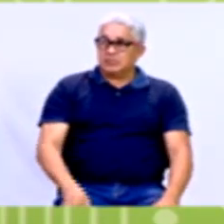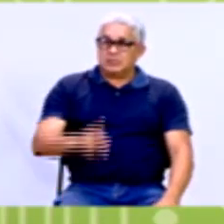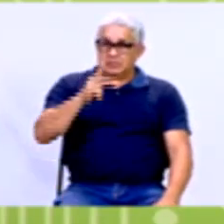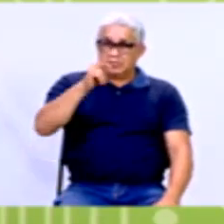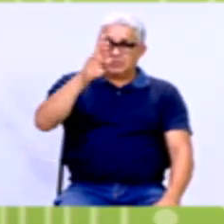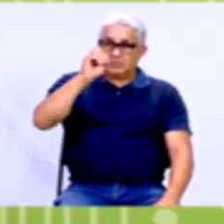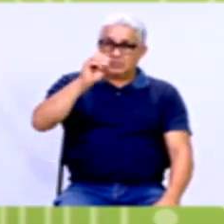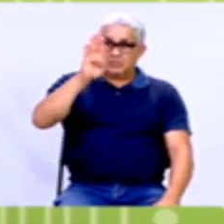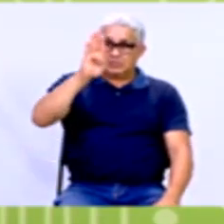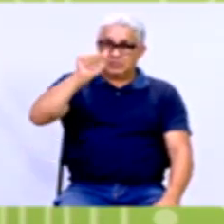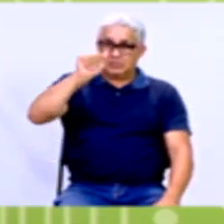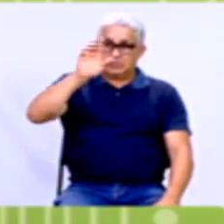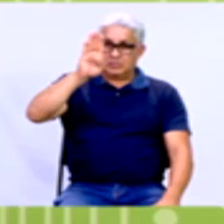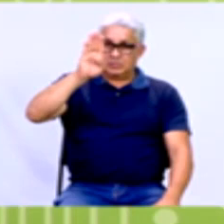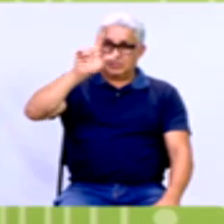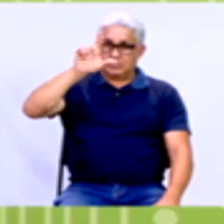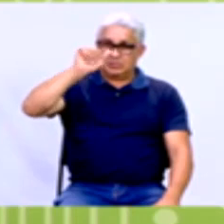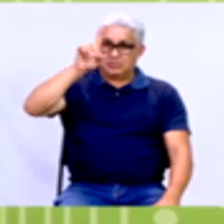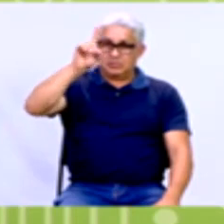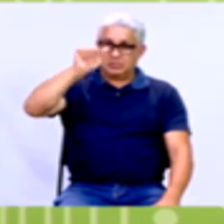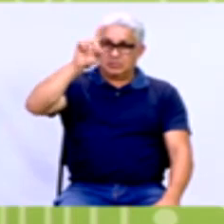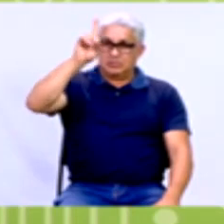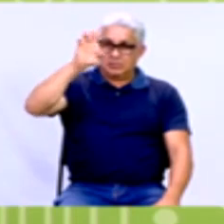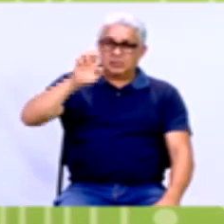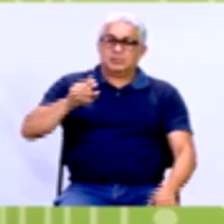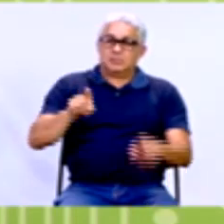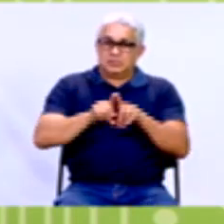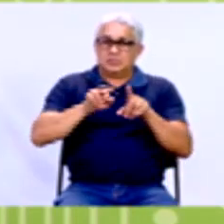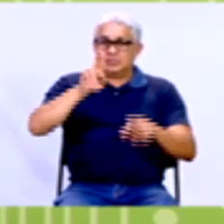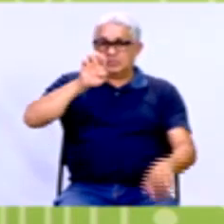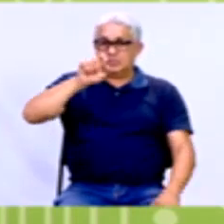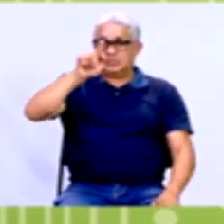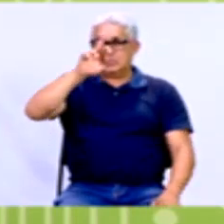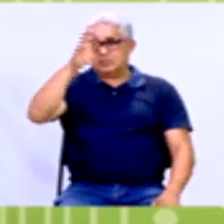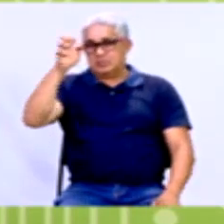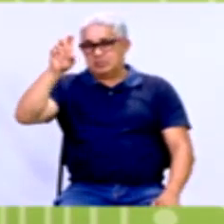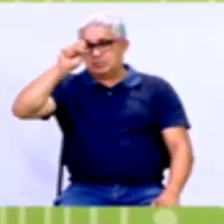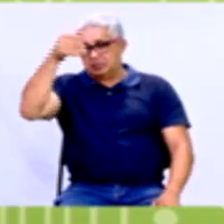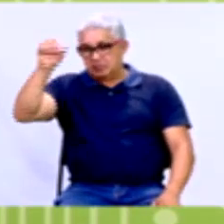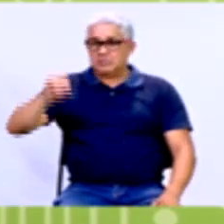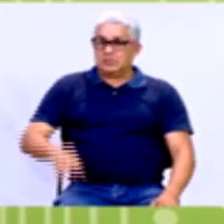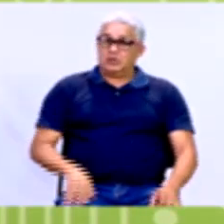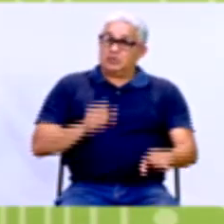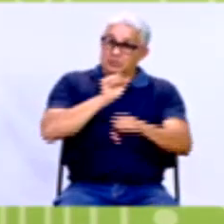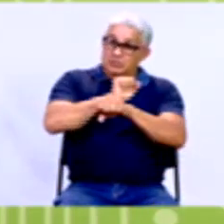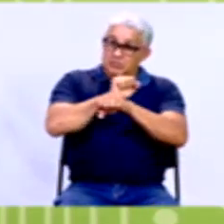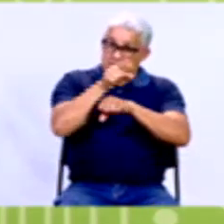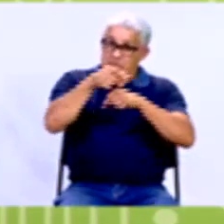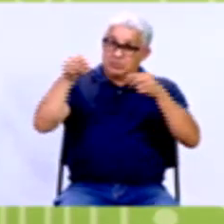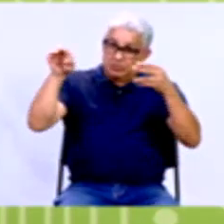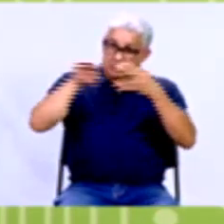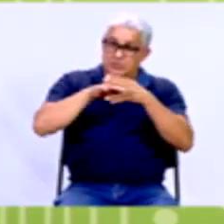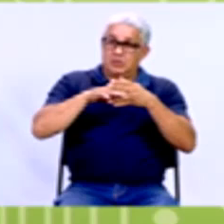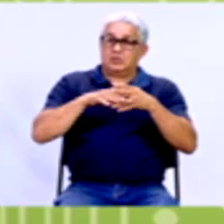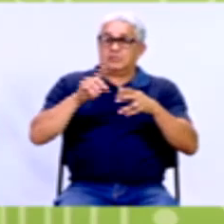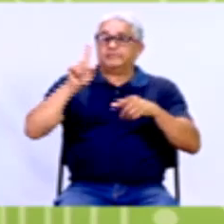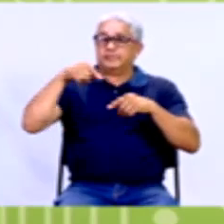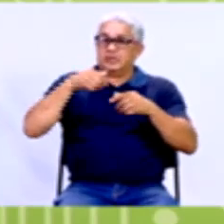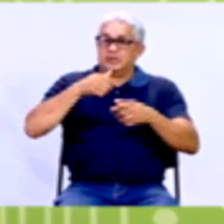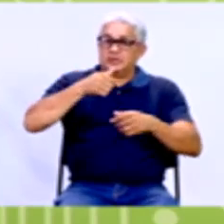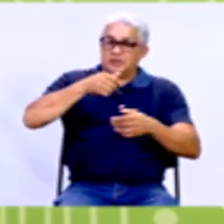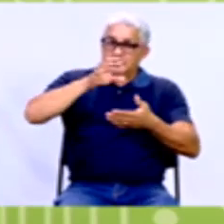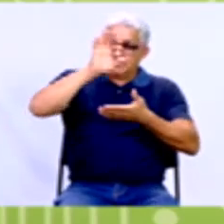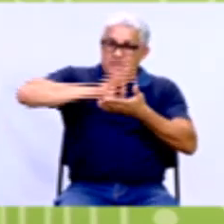da regressão para vocês, para tirar todas as dúvidas aí que tiverem, tá bom? Então, eu aguardo vocês aqui daqui a pouco para a correção das